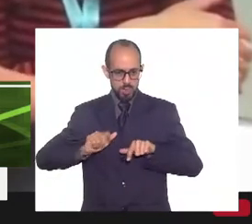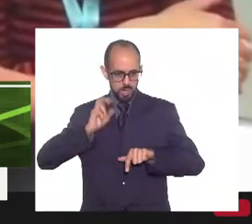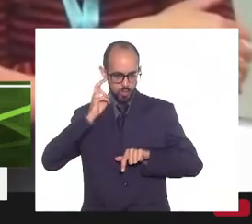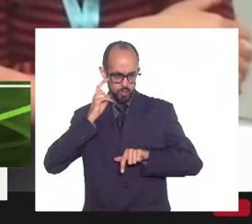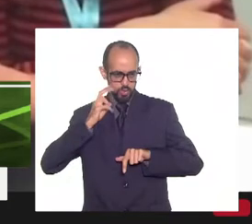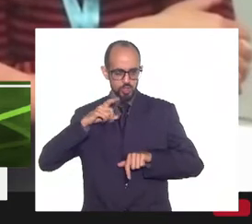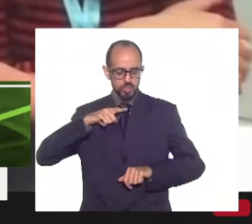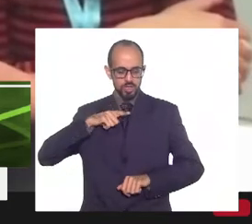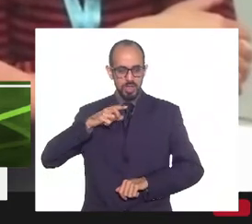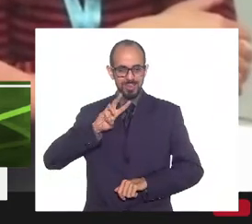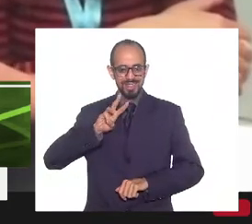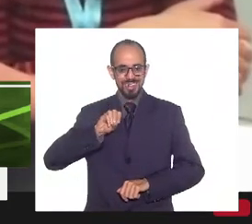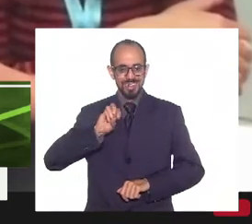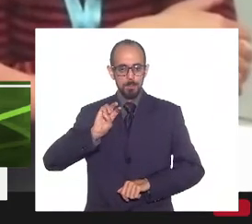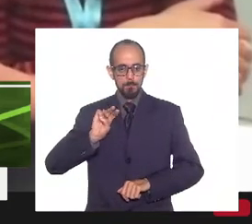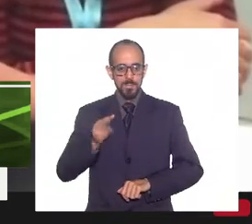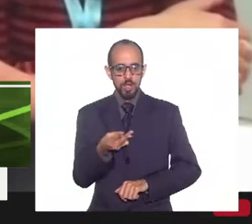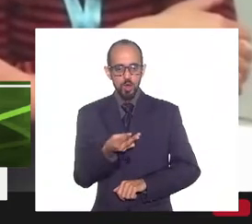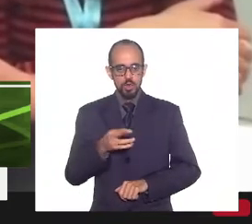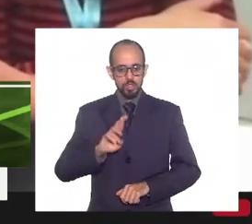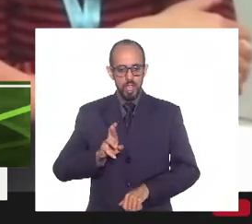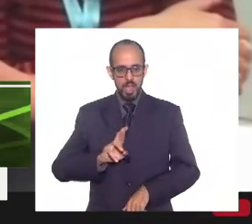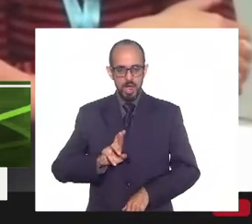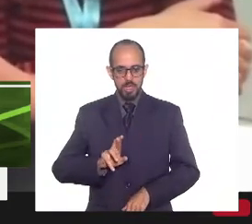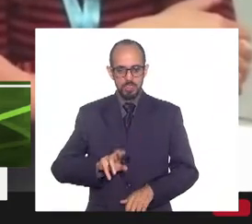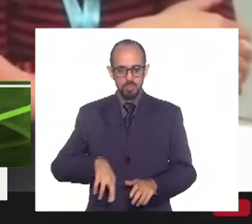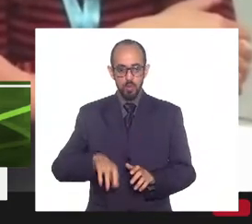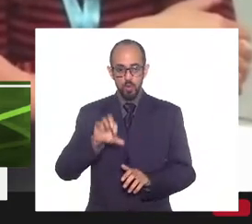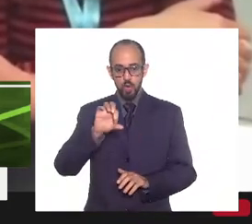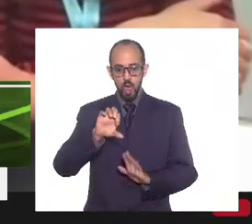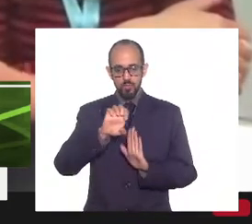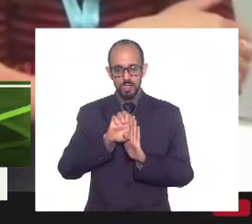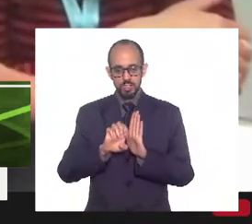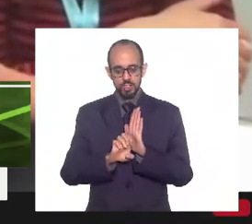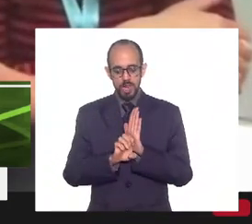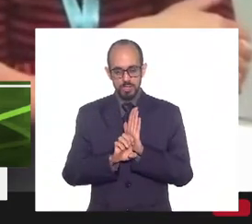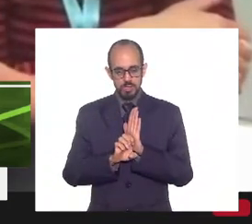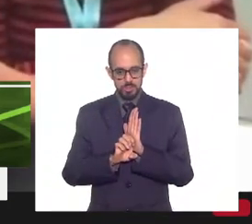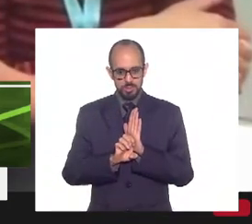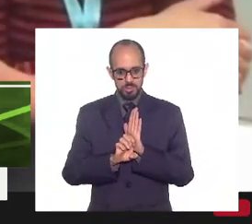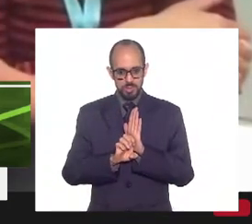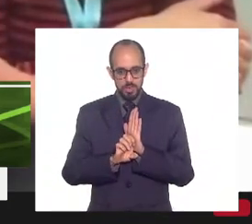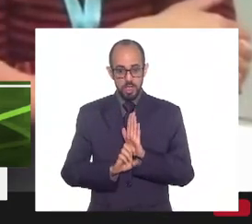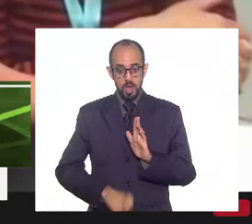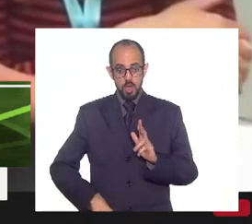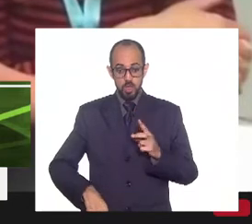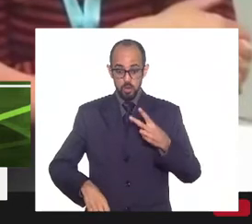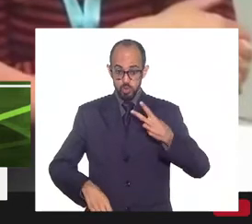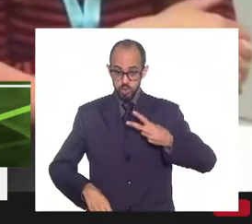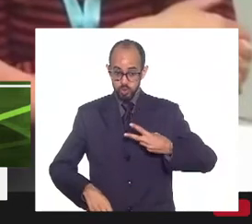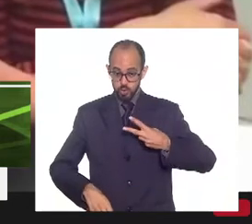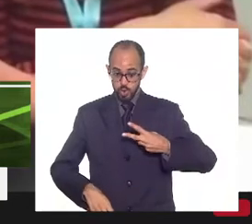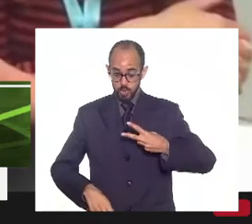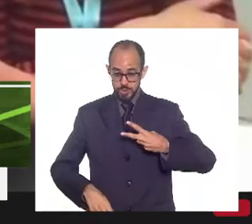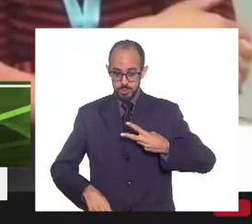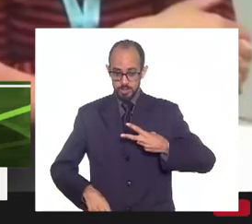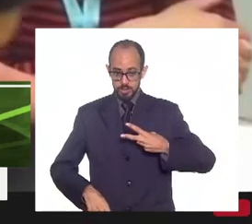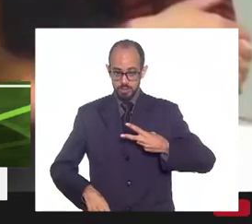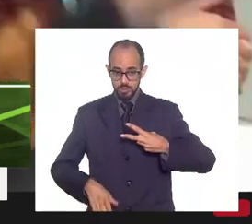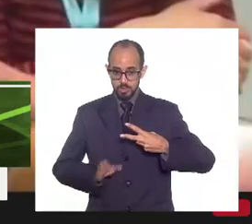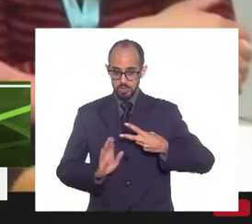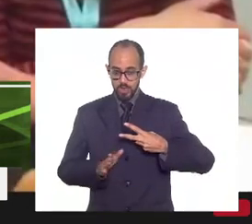milhões de reais, através de 9 editais. Dos 9 editais, 2 editais já